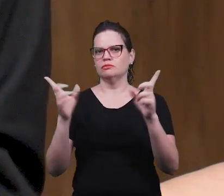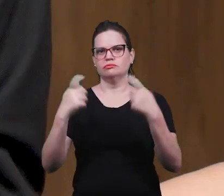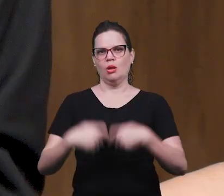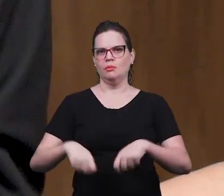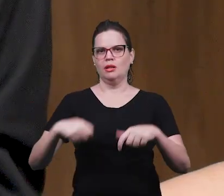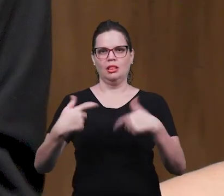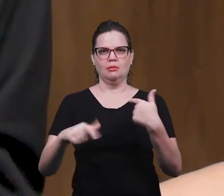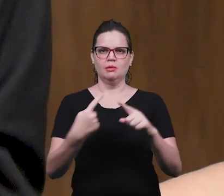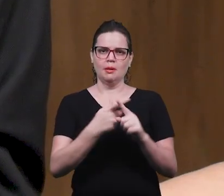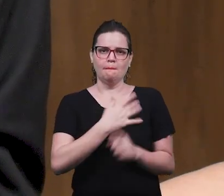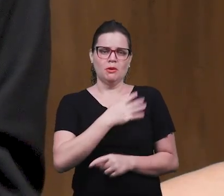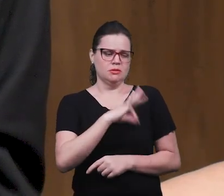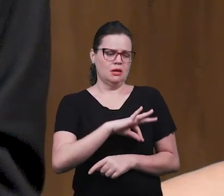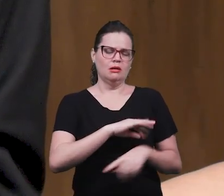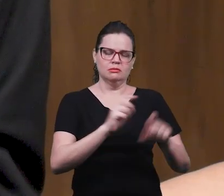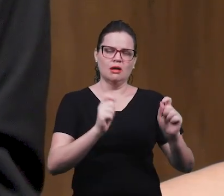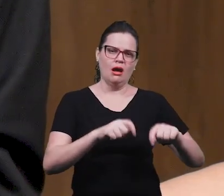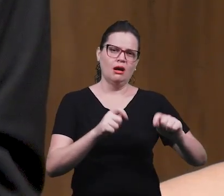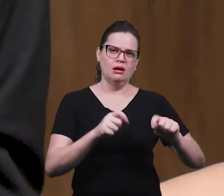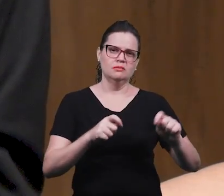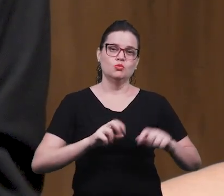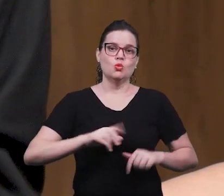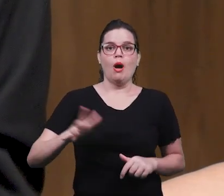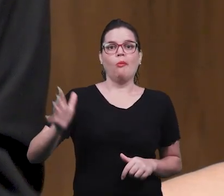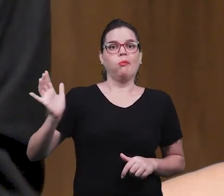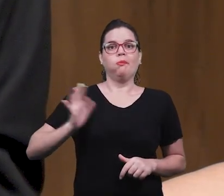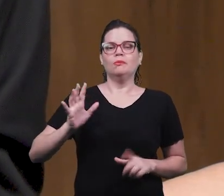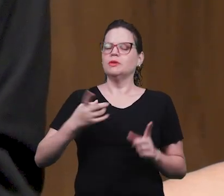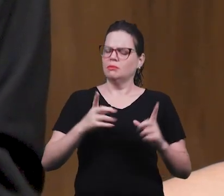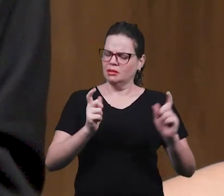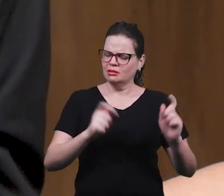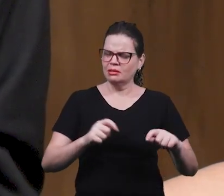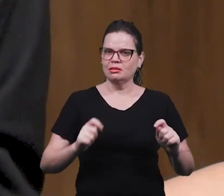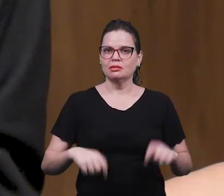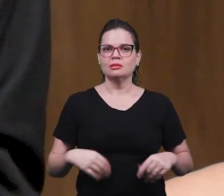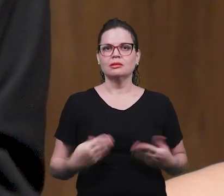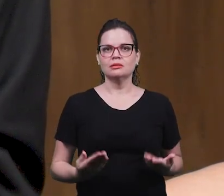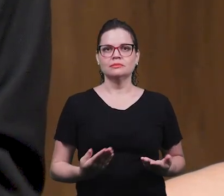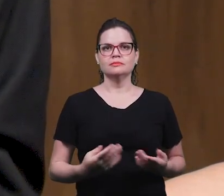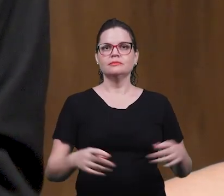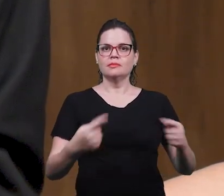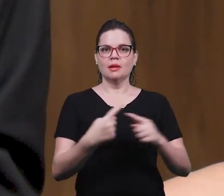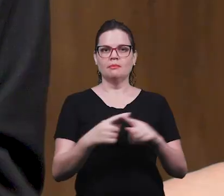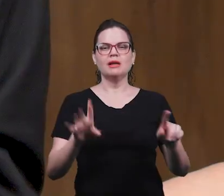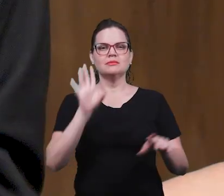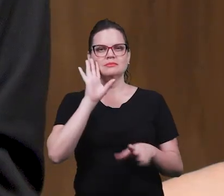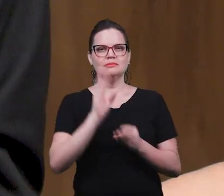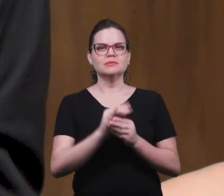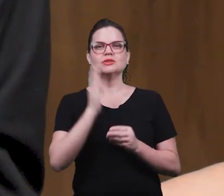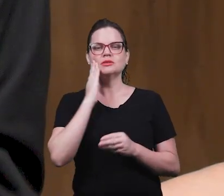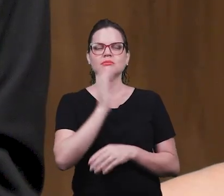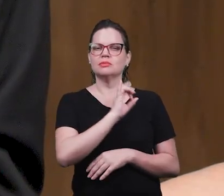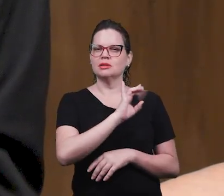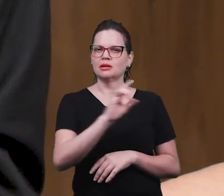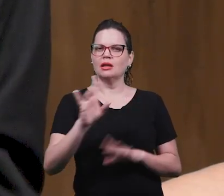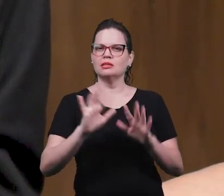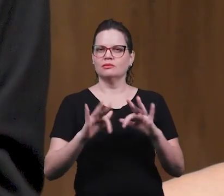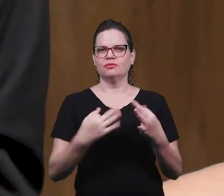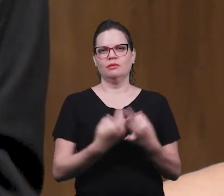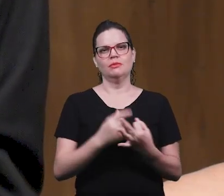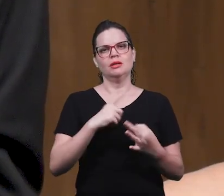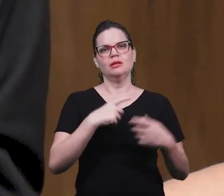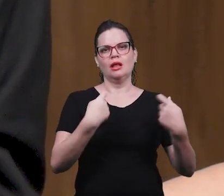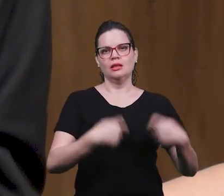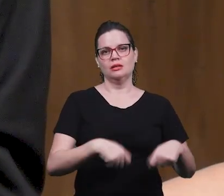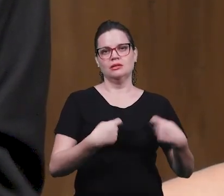às crianças. Então, isso foi assim uma escolha. Agora, as famílias têm as suas necessidades, as